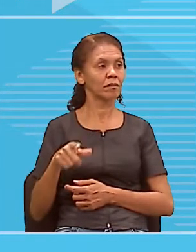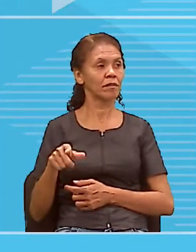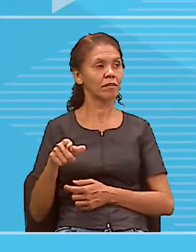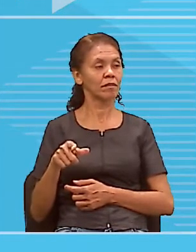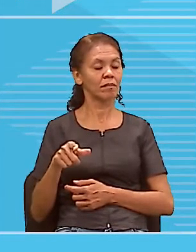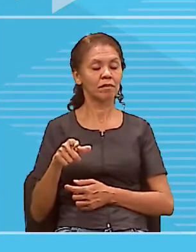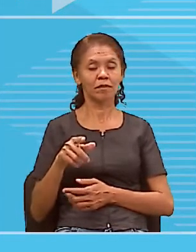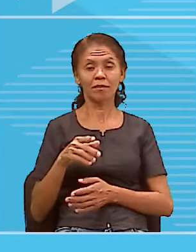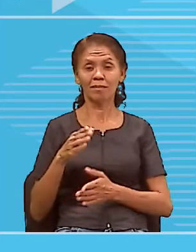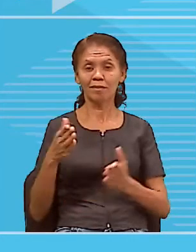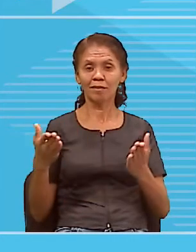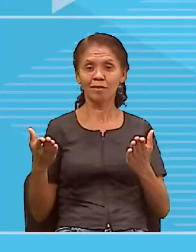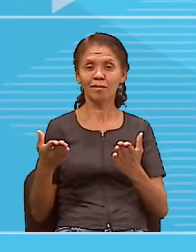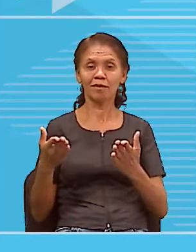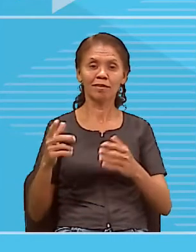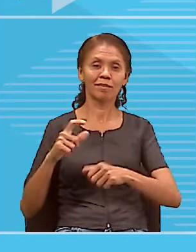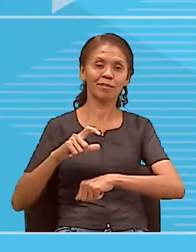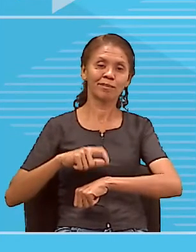interferência